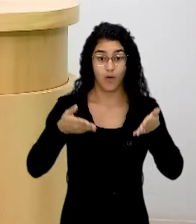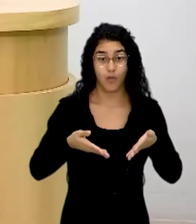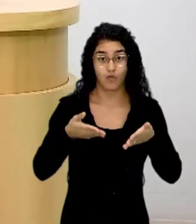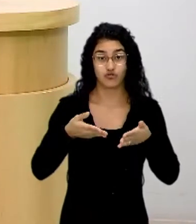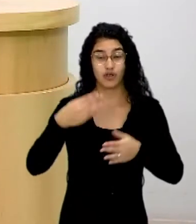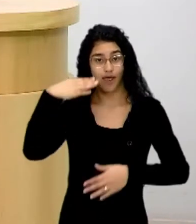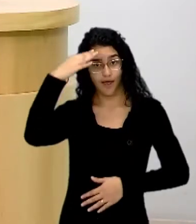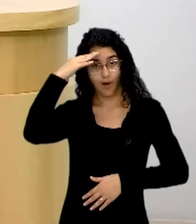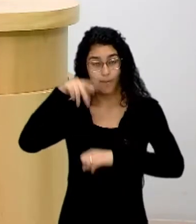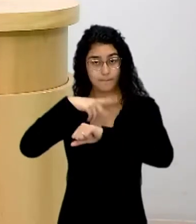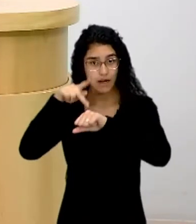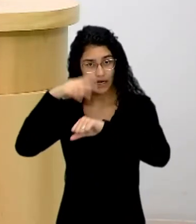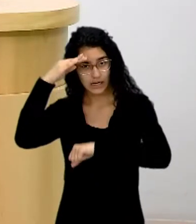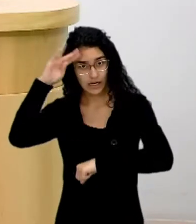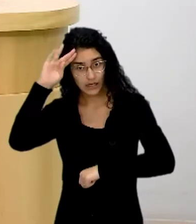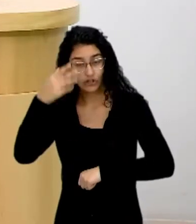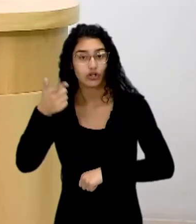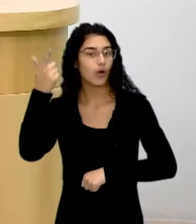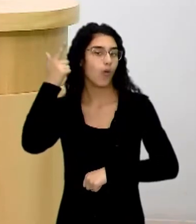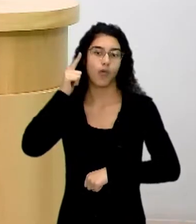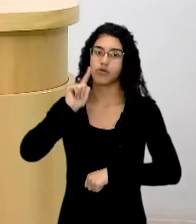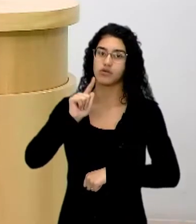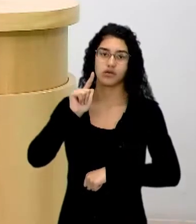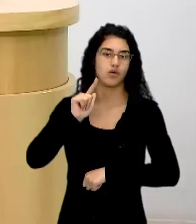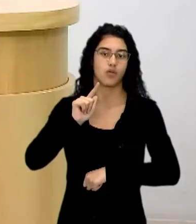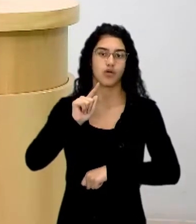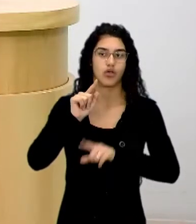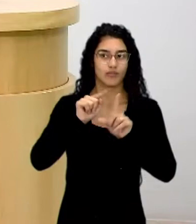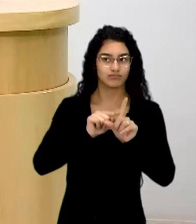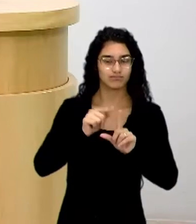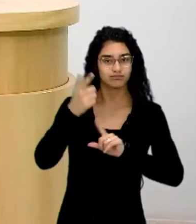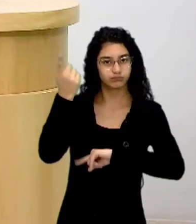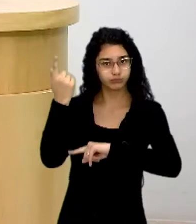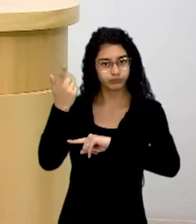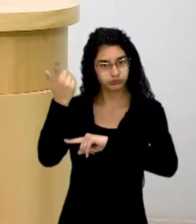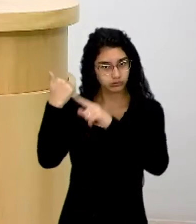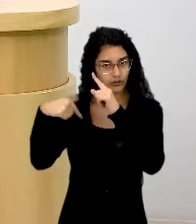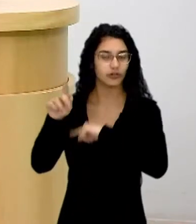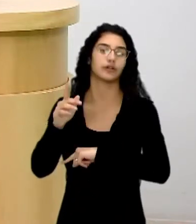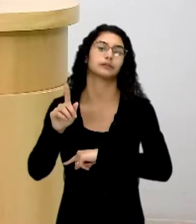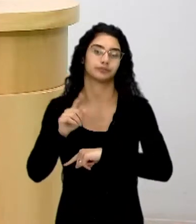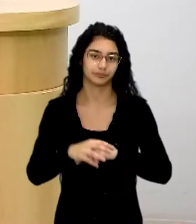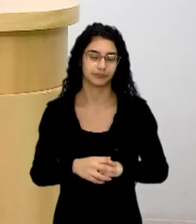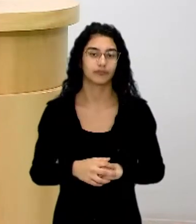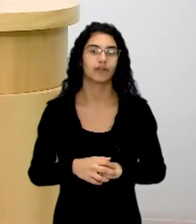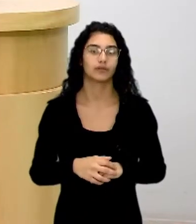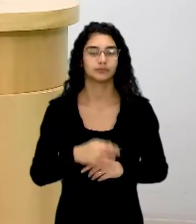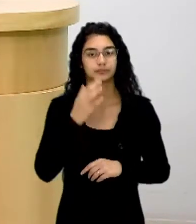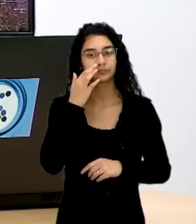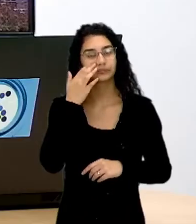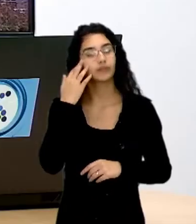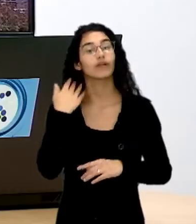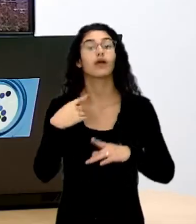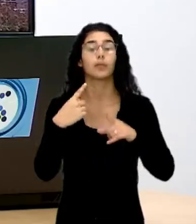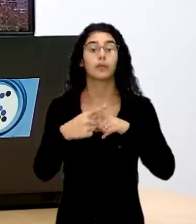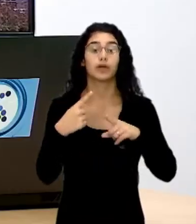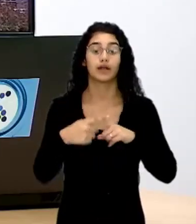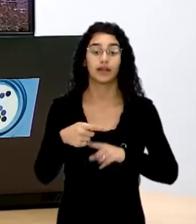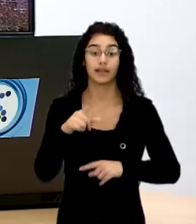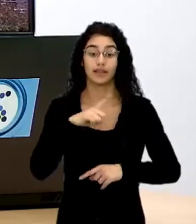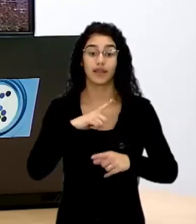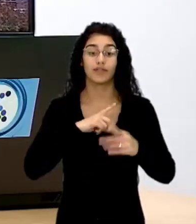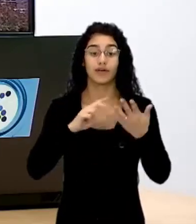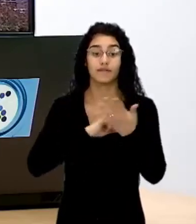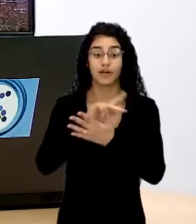Irlanda não se recuperou demograficamente dessa grande fome e os seus desdobramentos, porque ela gerou